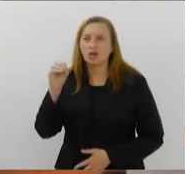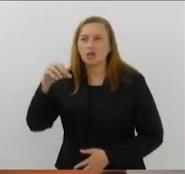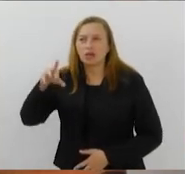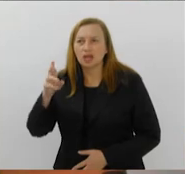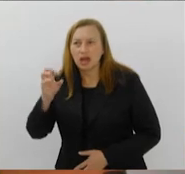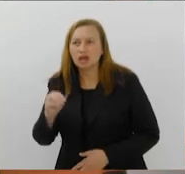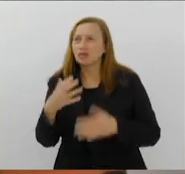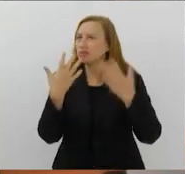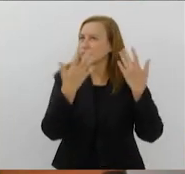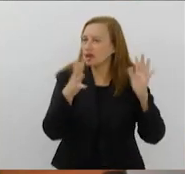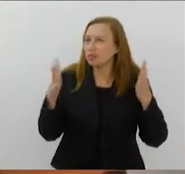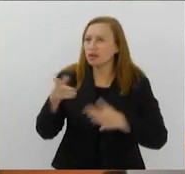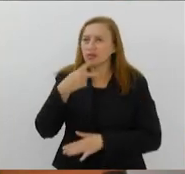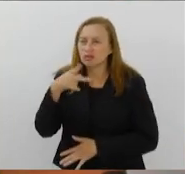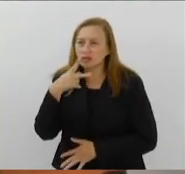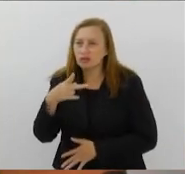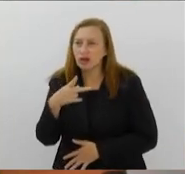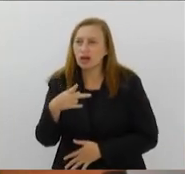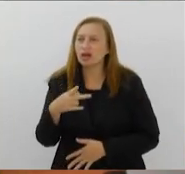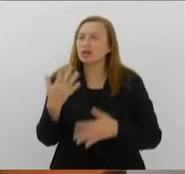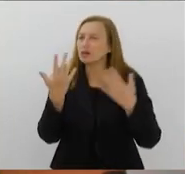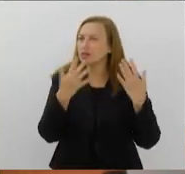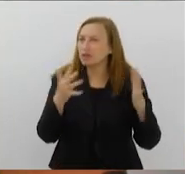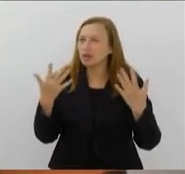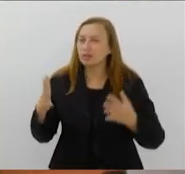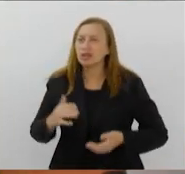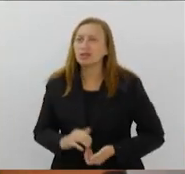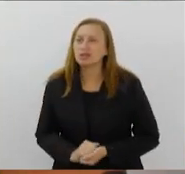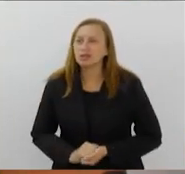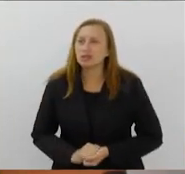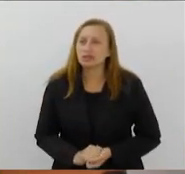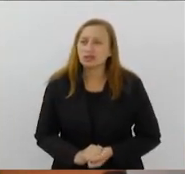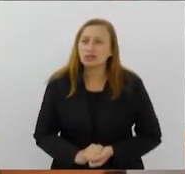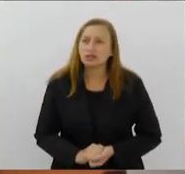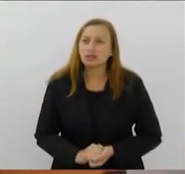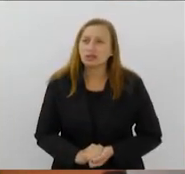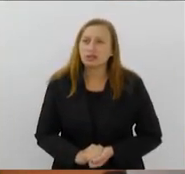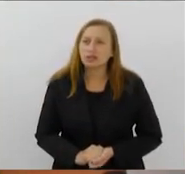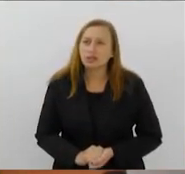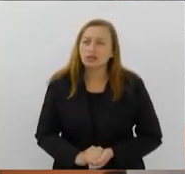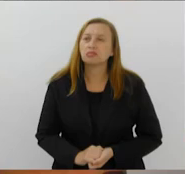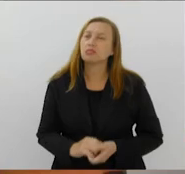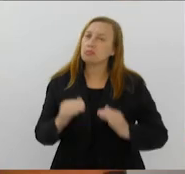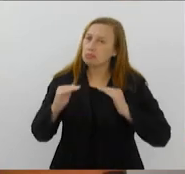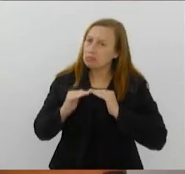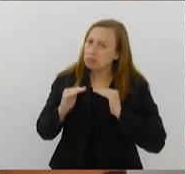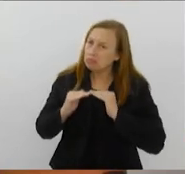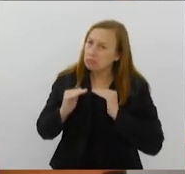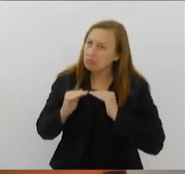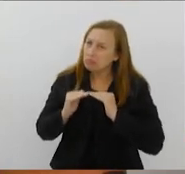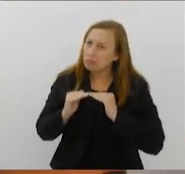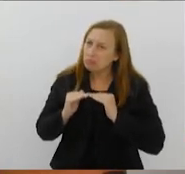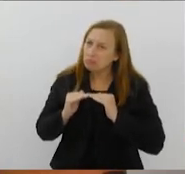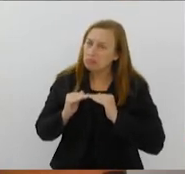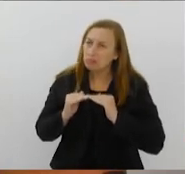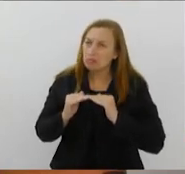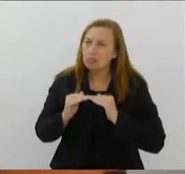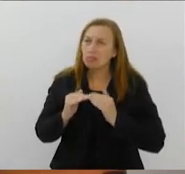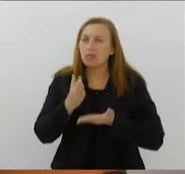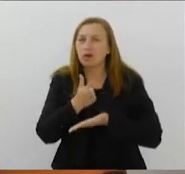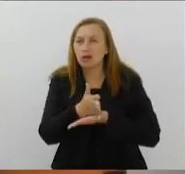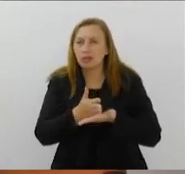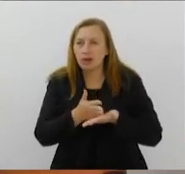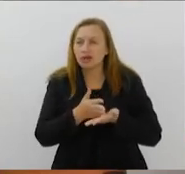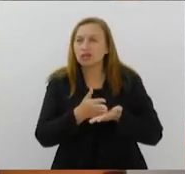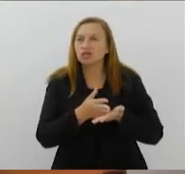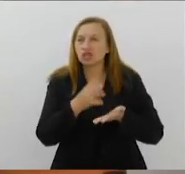sua explanação, pelas suas palavras, pelo seu entendimento. E devo concordar que a parte de jovem